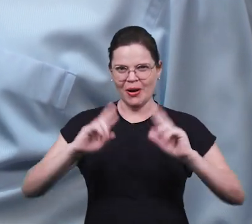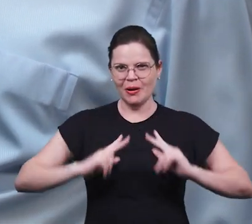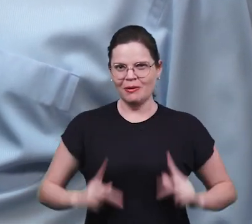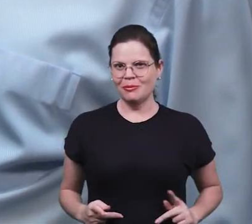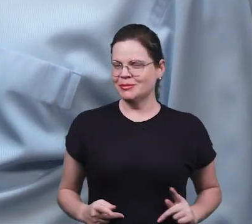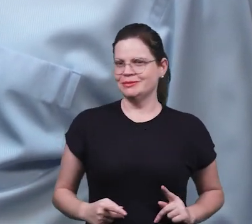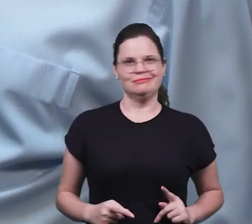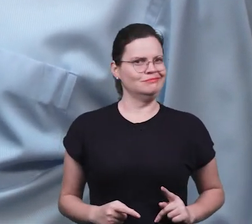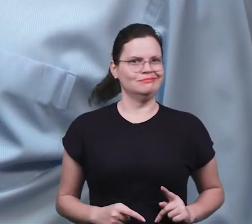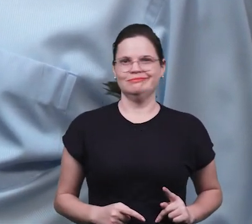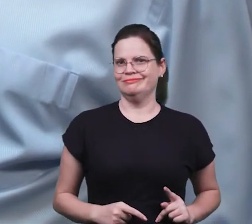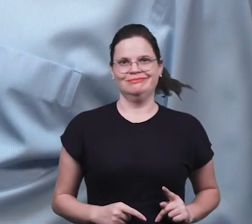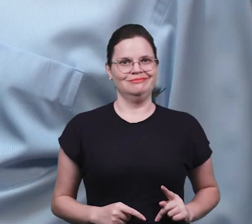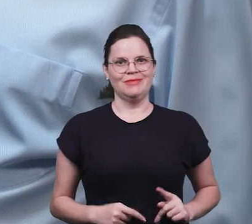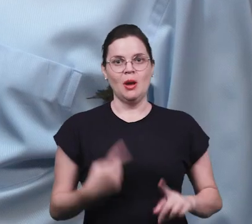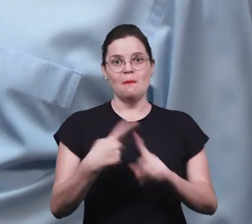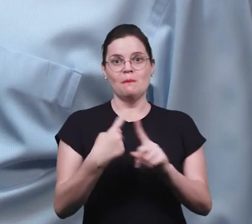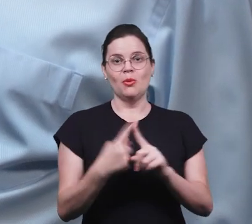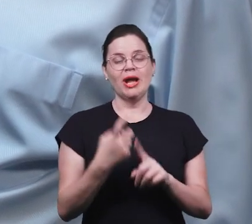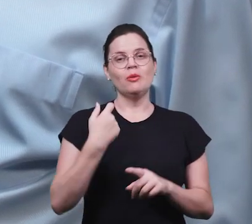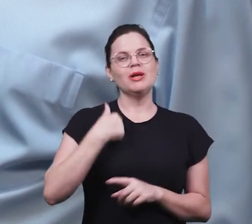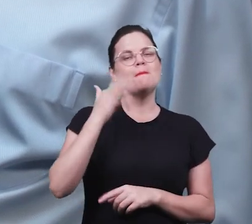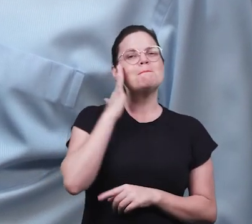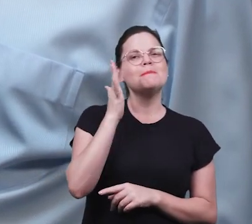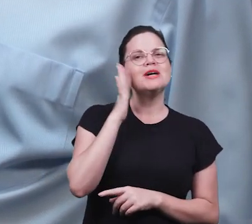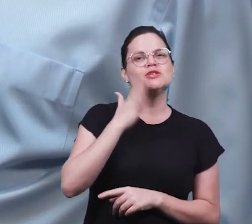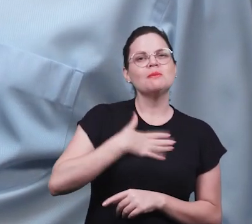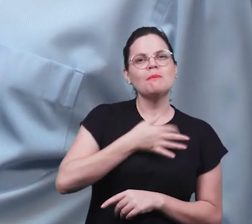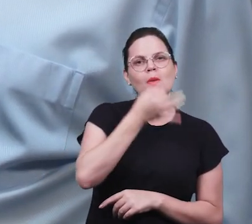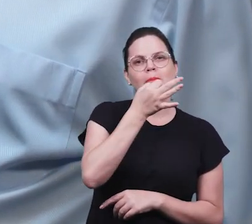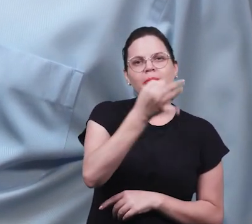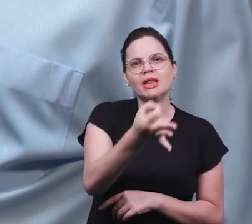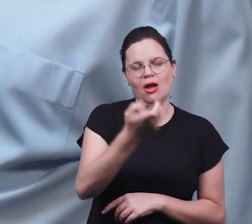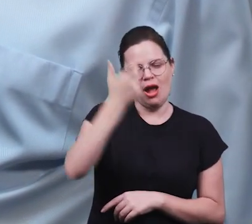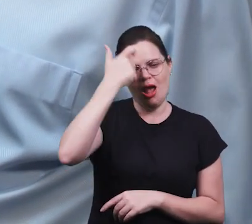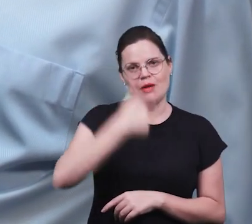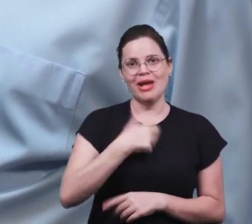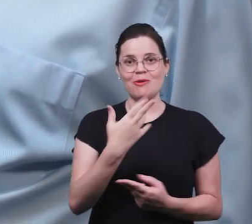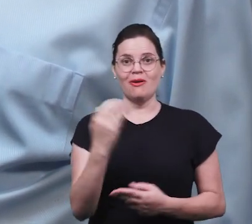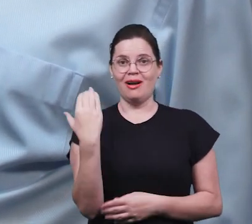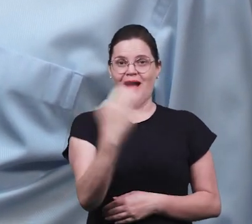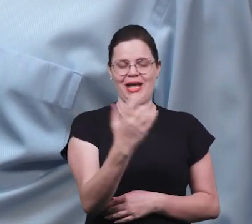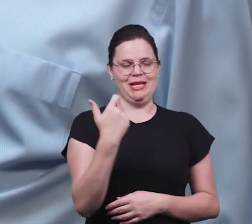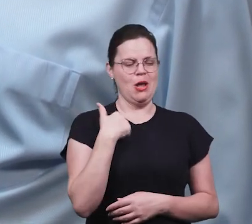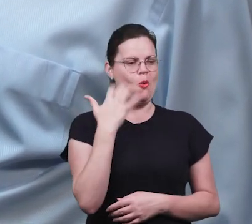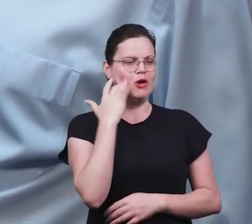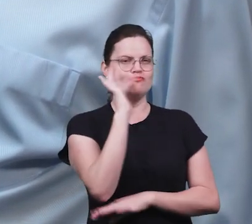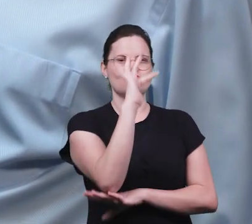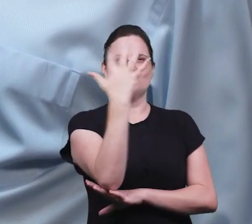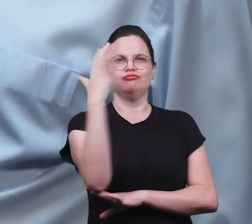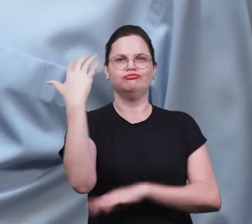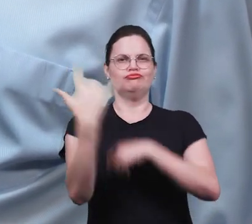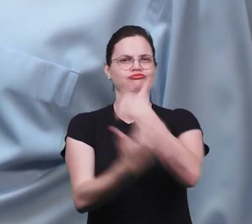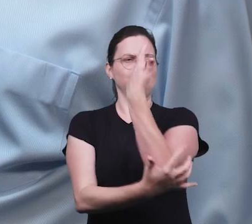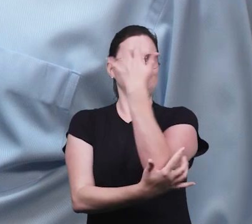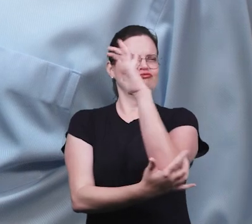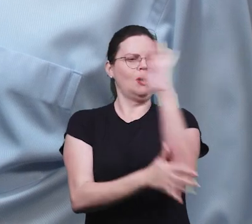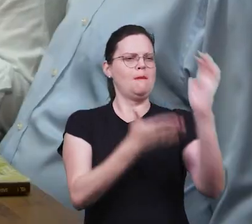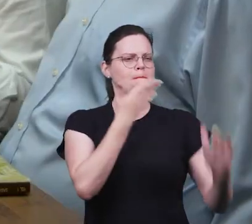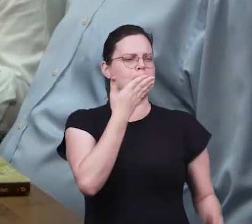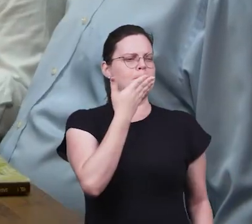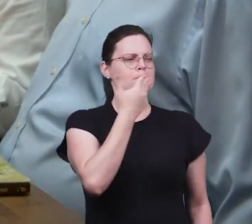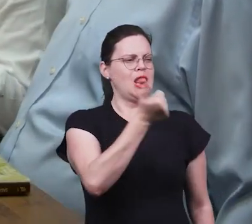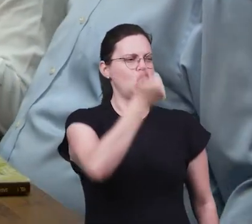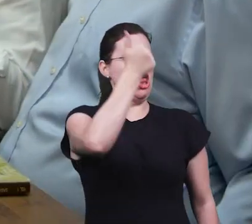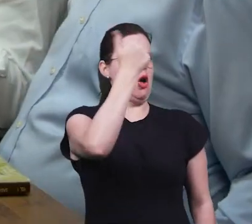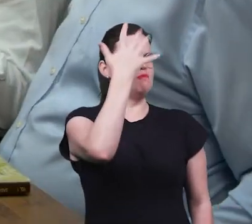que agrada a elas. Segundo a ótica do homem. Segundo a ótica do homem. Caim estava oferecendo aquilo que era agradável a ele. Ele achou bonito, eu vou fazer melhor. Deus